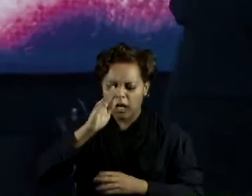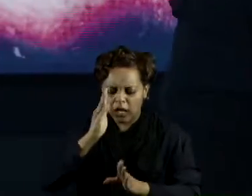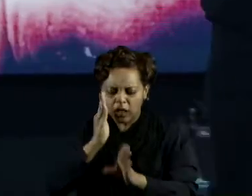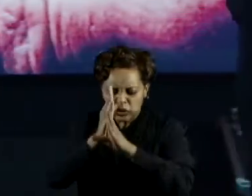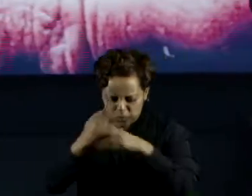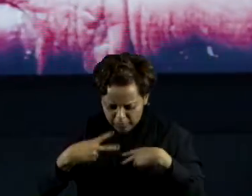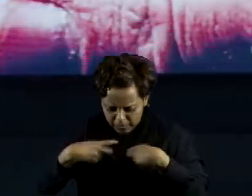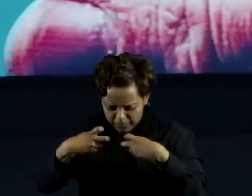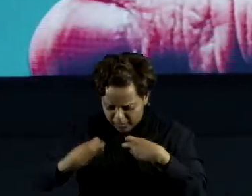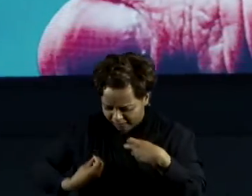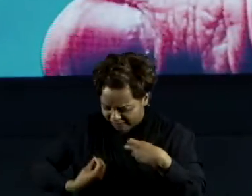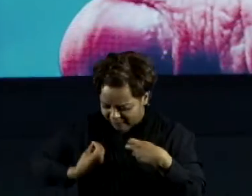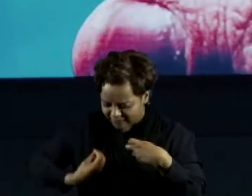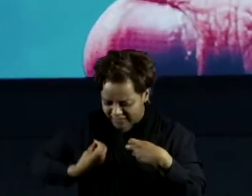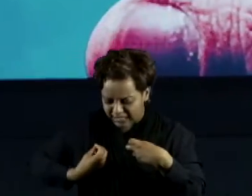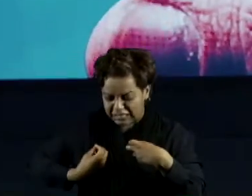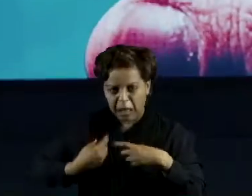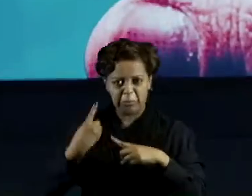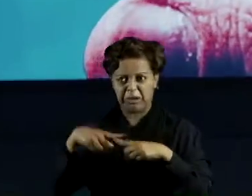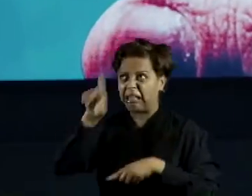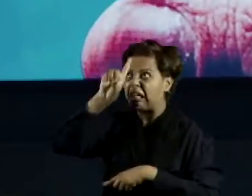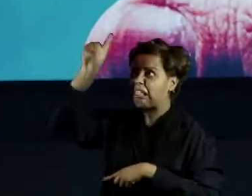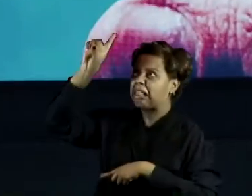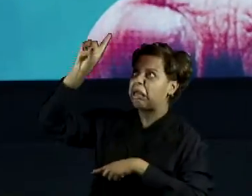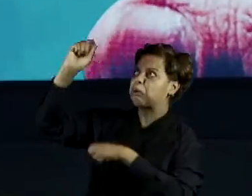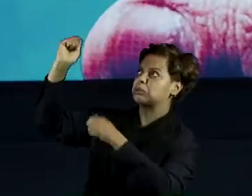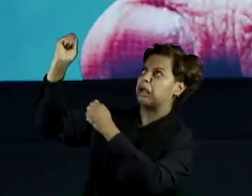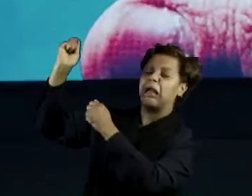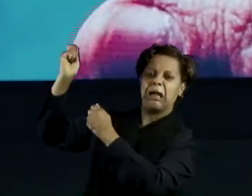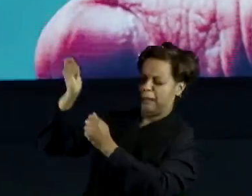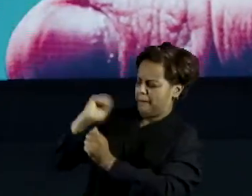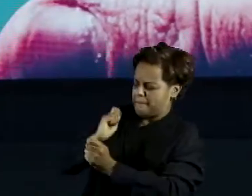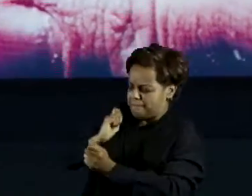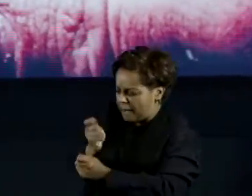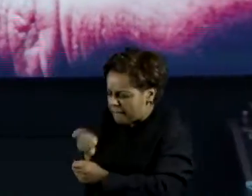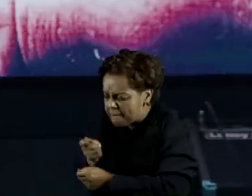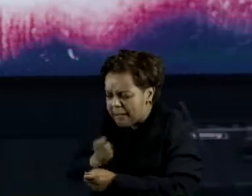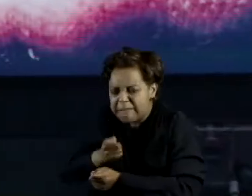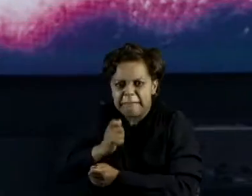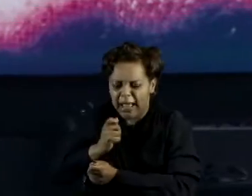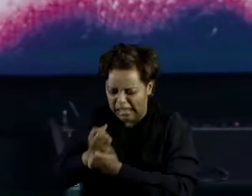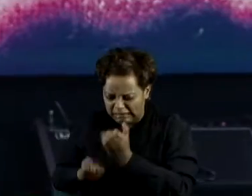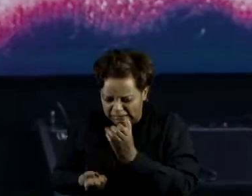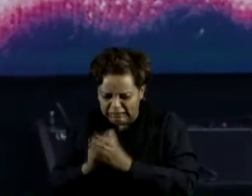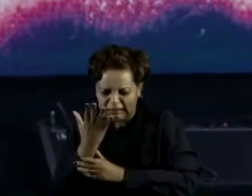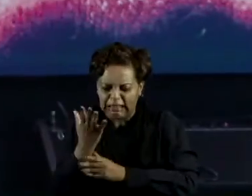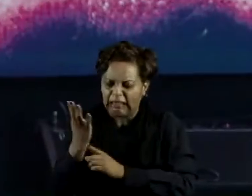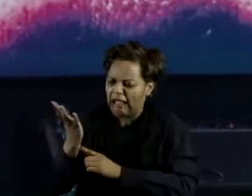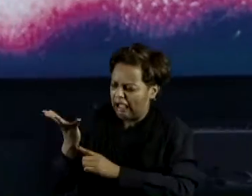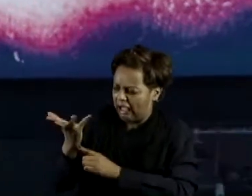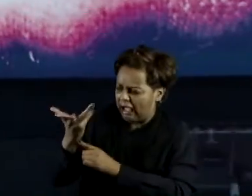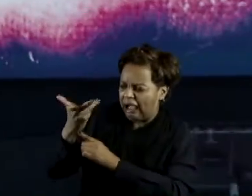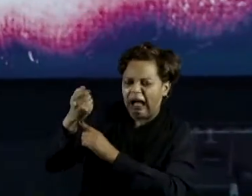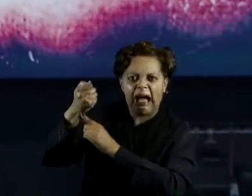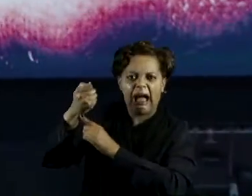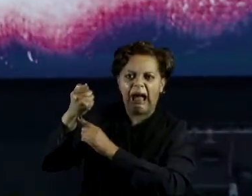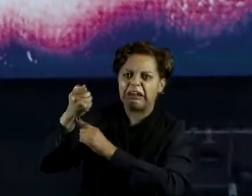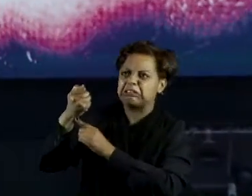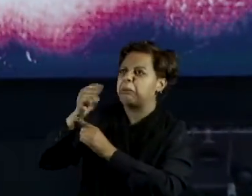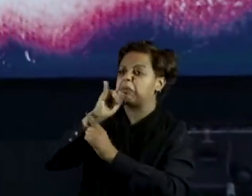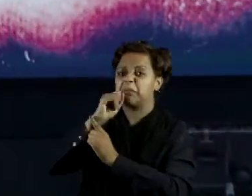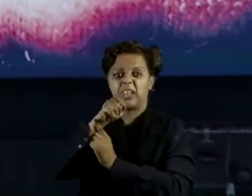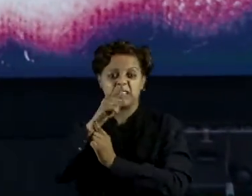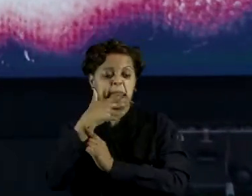ele não é um Deus, não é um escultor que em algum momento ele cria uma obra de arte que é um inferior à